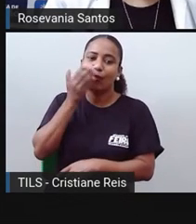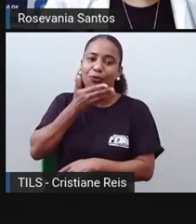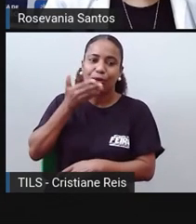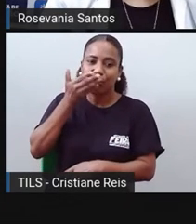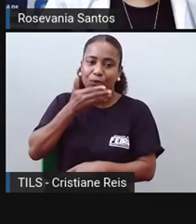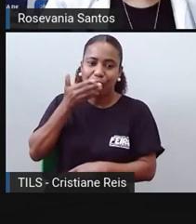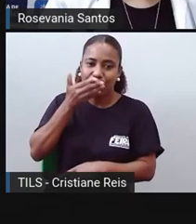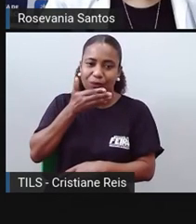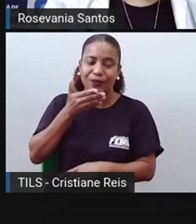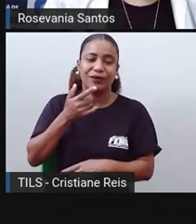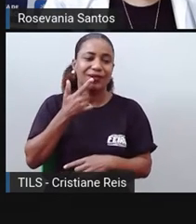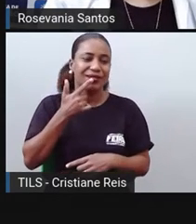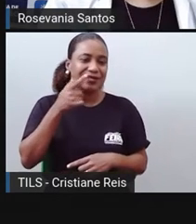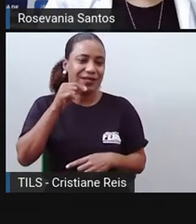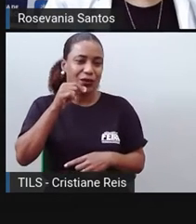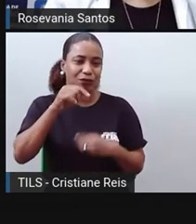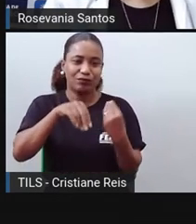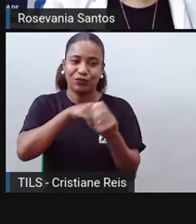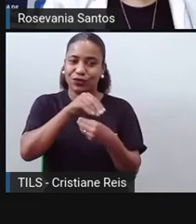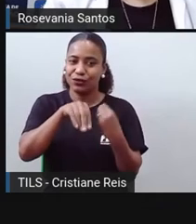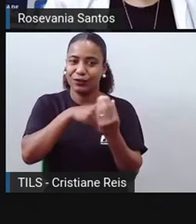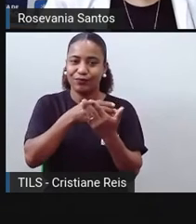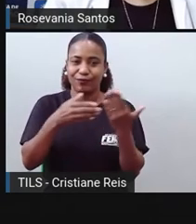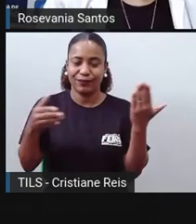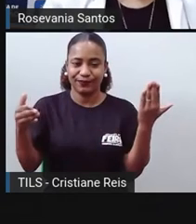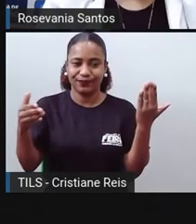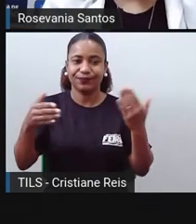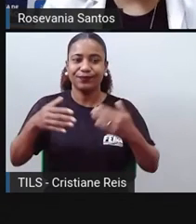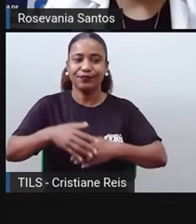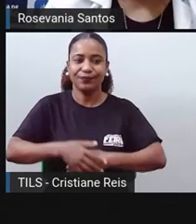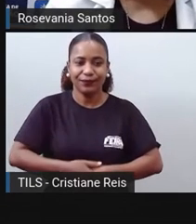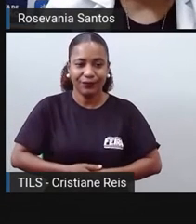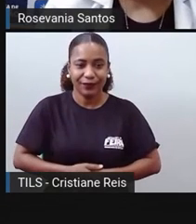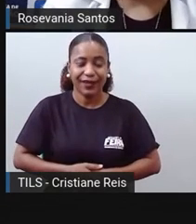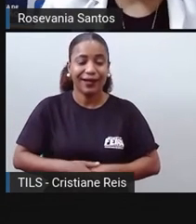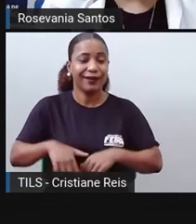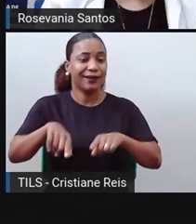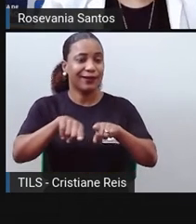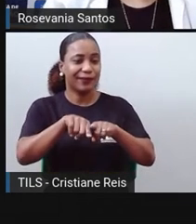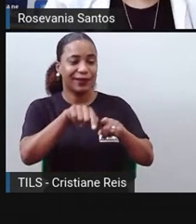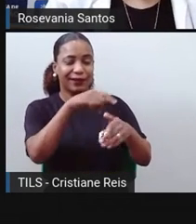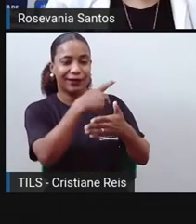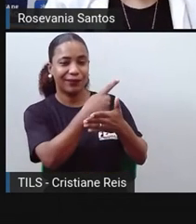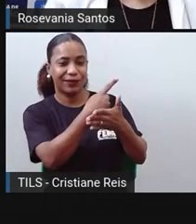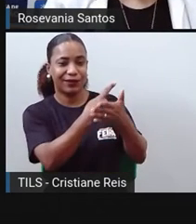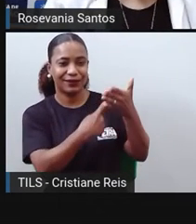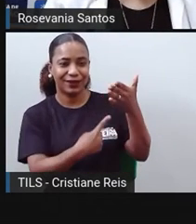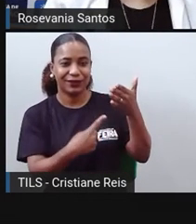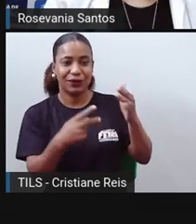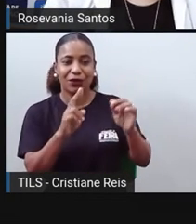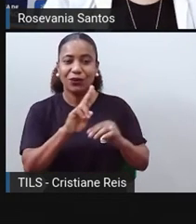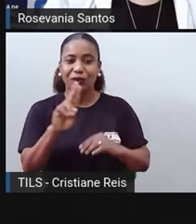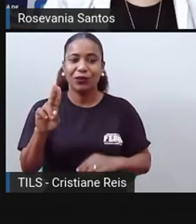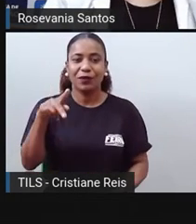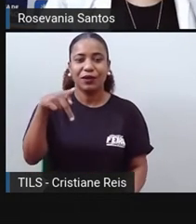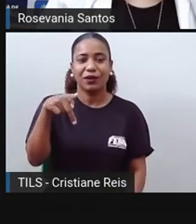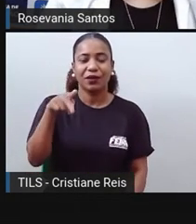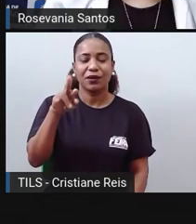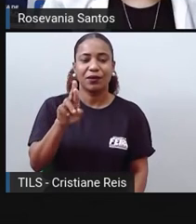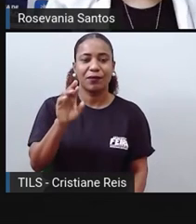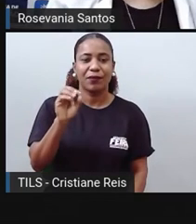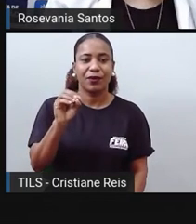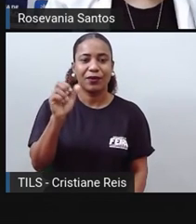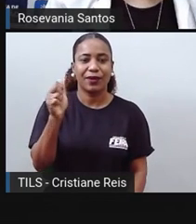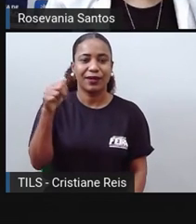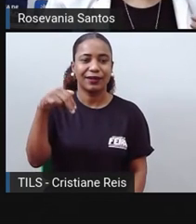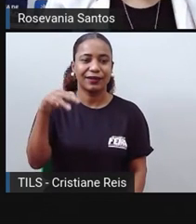salgada. Bom, tem o projeto, né, ProAntar, né, que é o Programa Antártico Brasileiro, que, diga-se